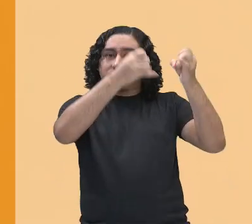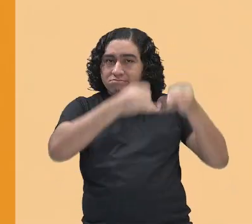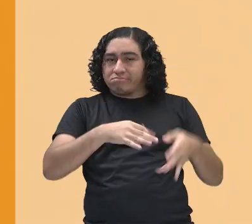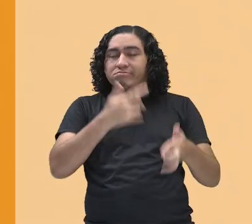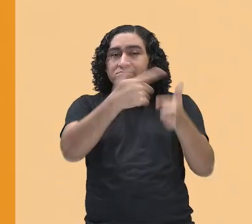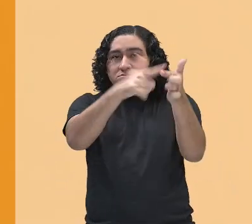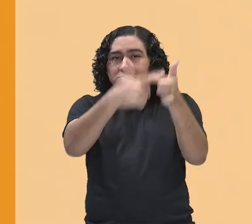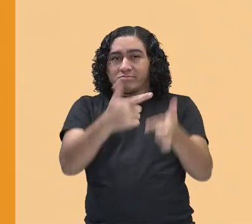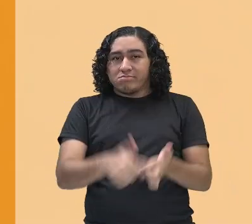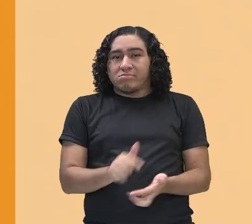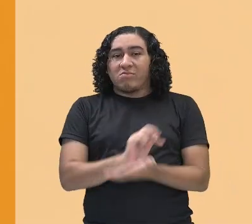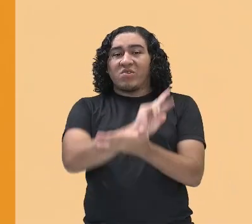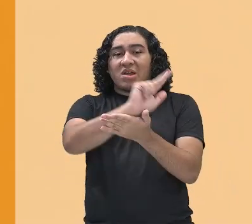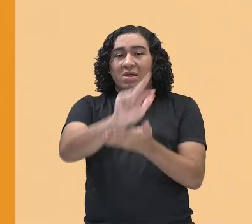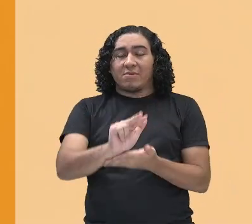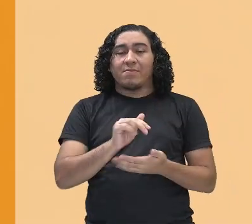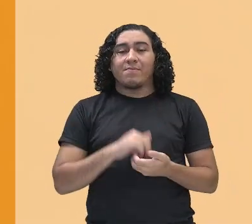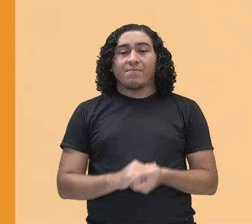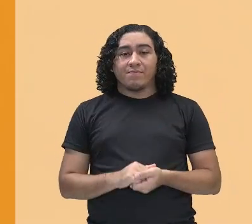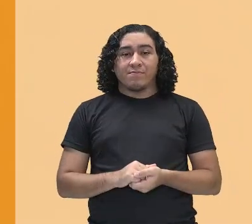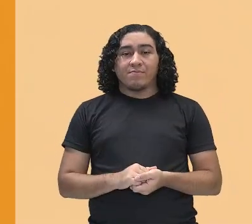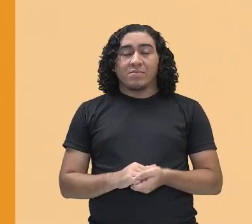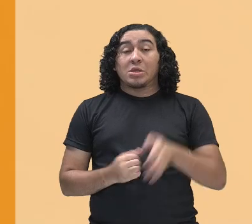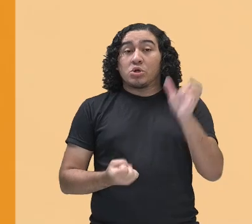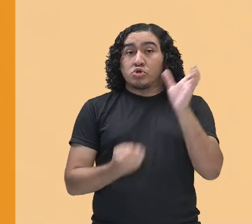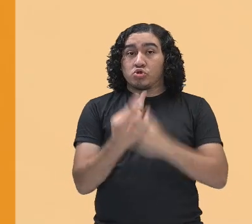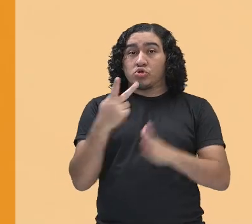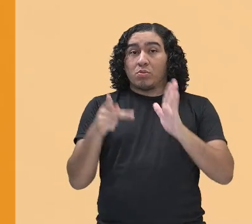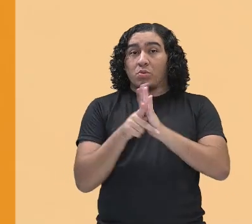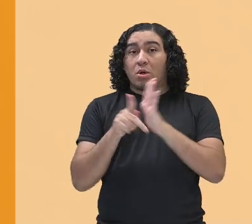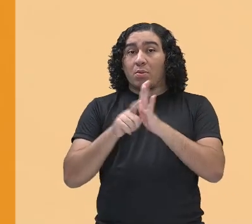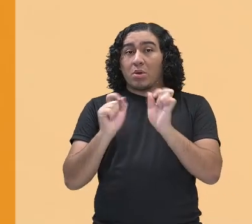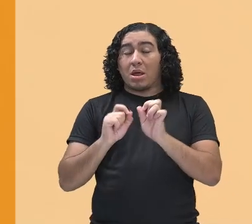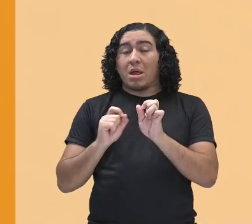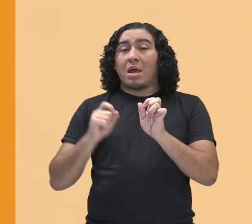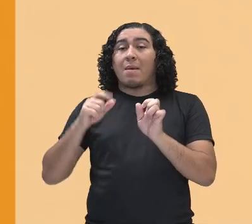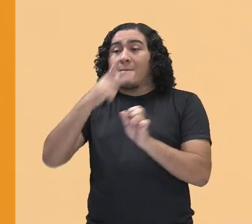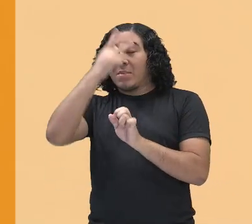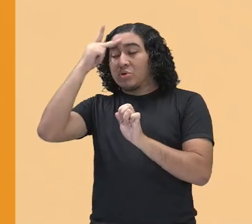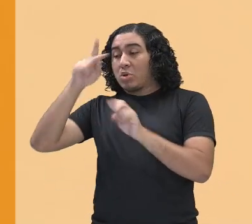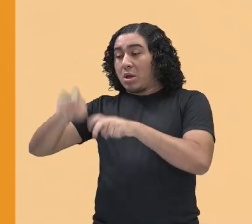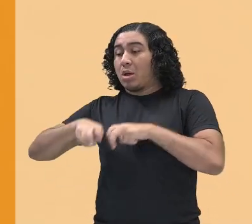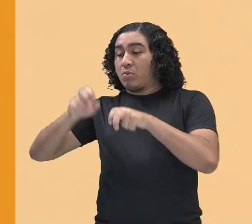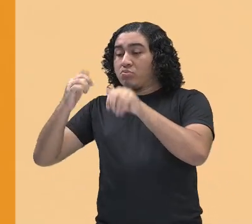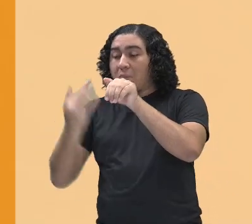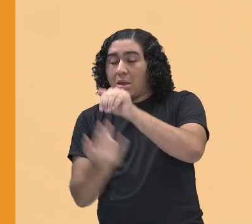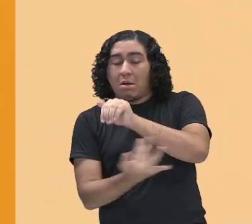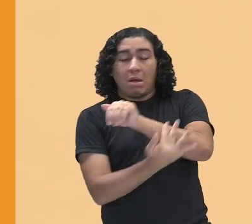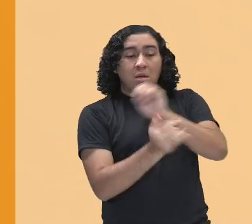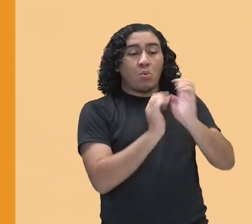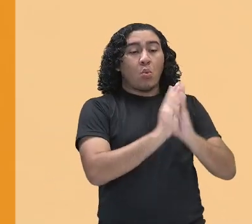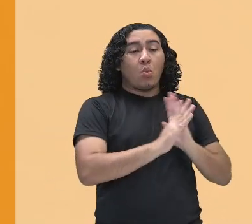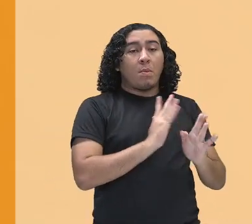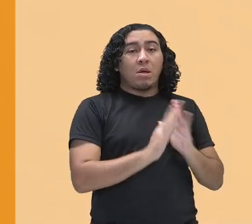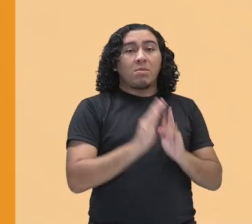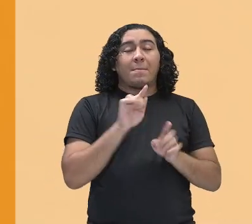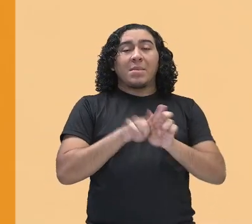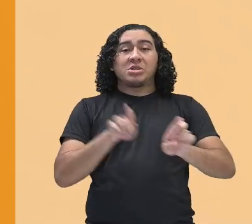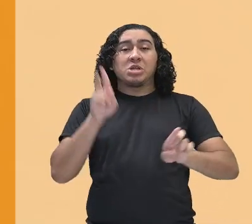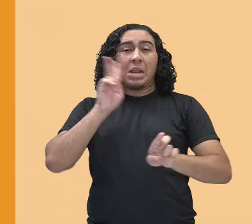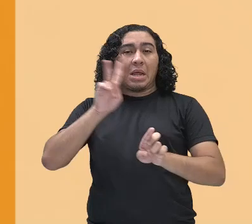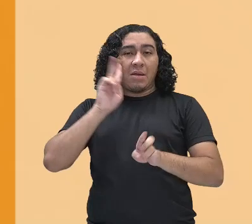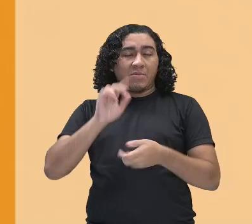diversos problemas, né, que surgem com esse processo de urbanização. Lembrando que esses problemas, eles